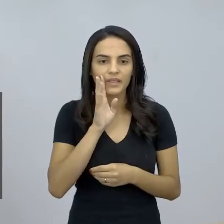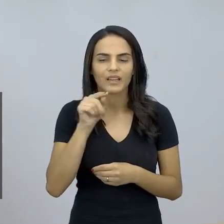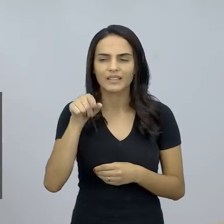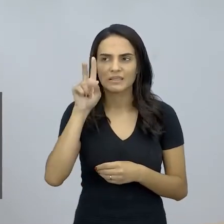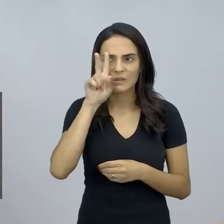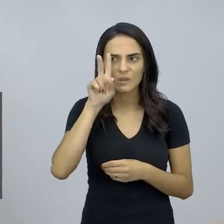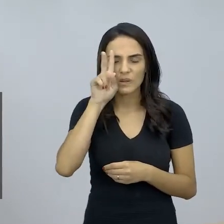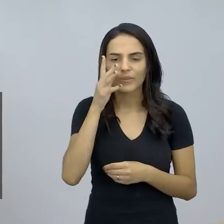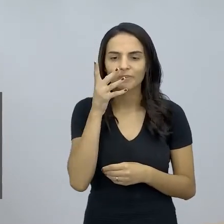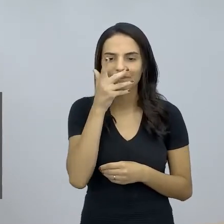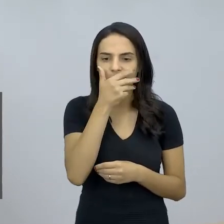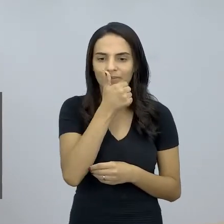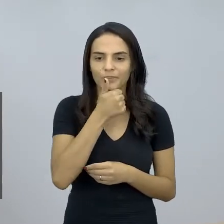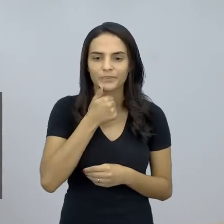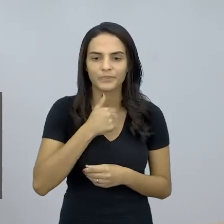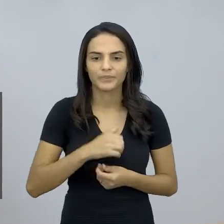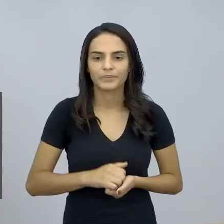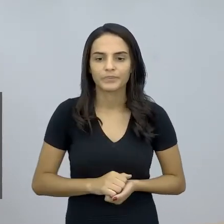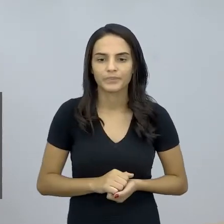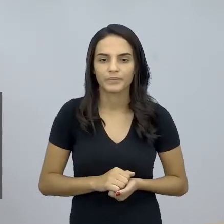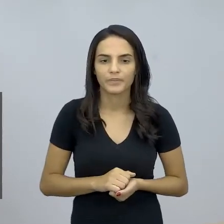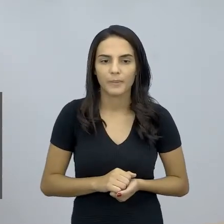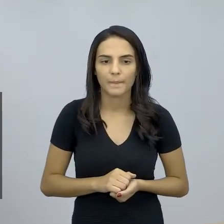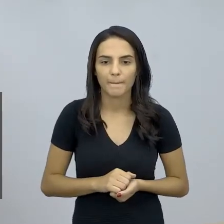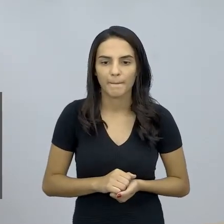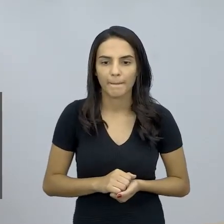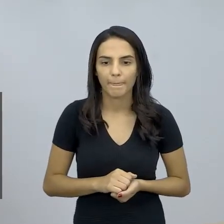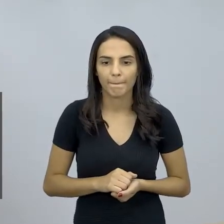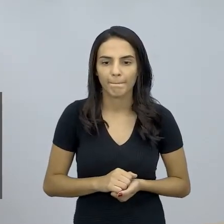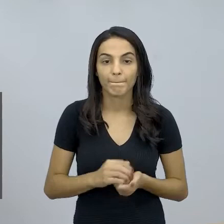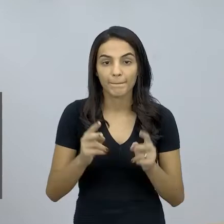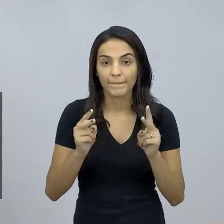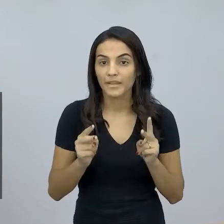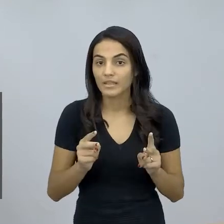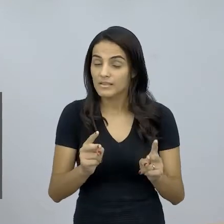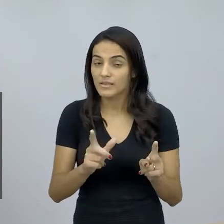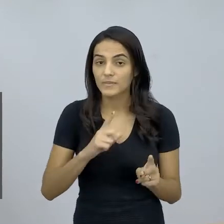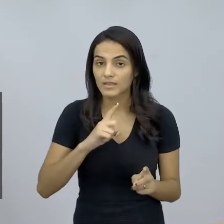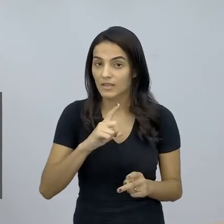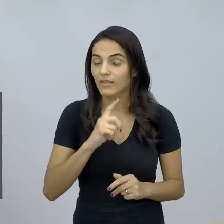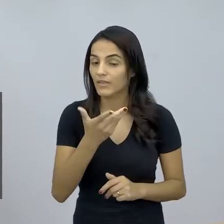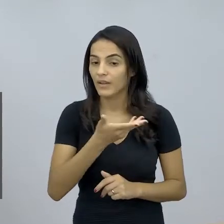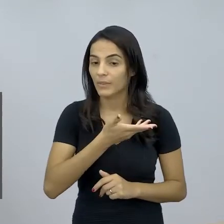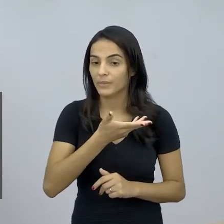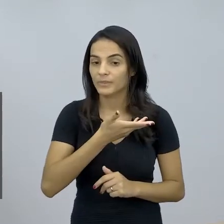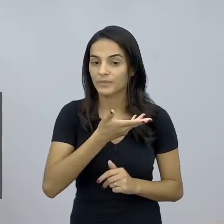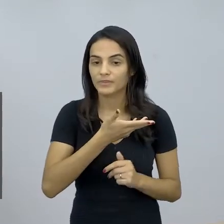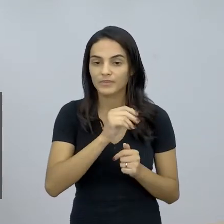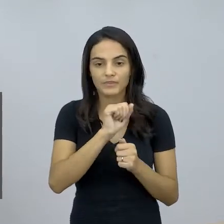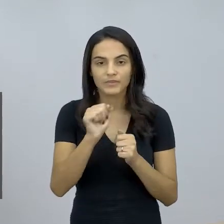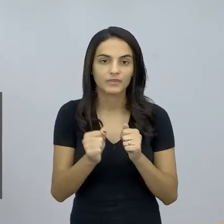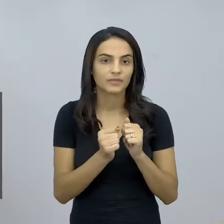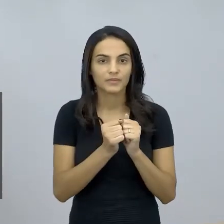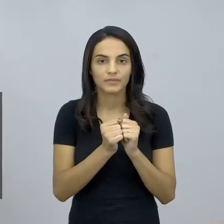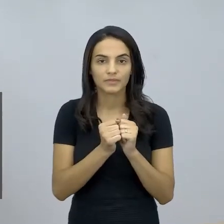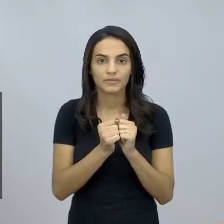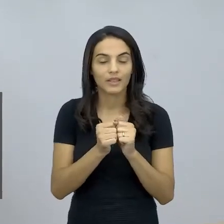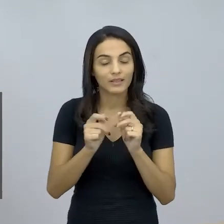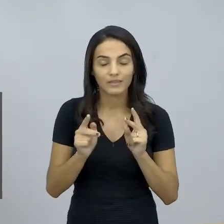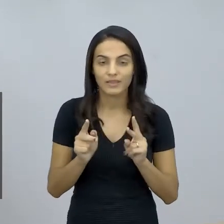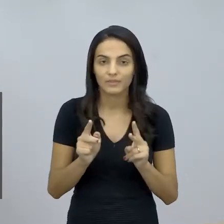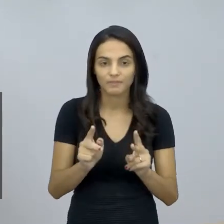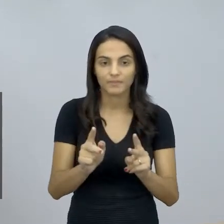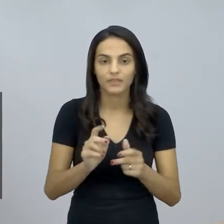muito bonita. Então, e sempre teve colegas junto, né?